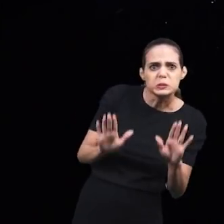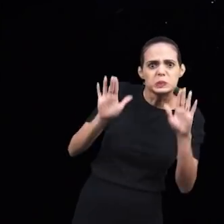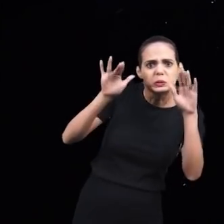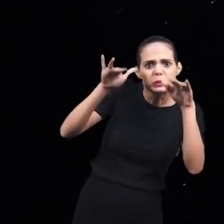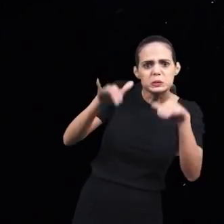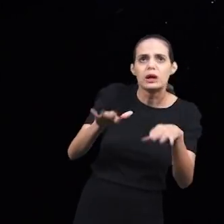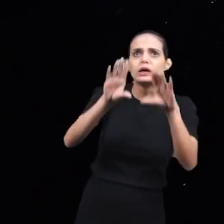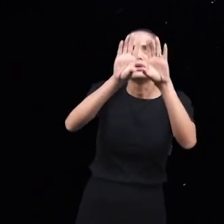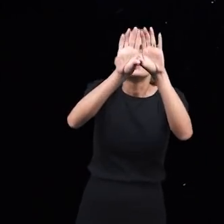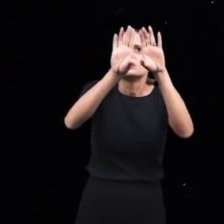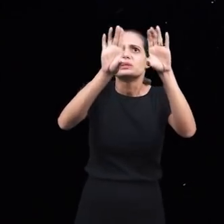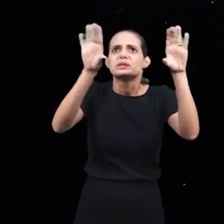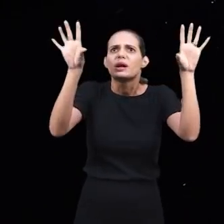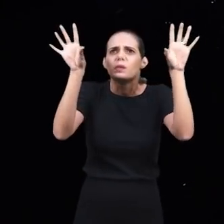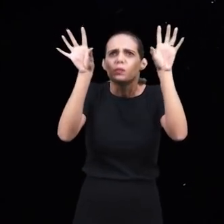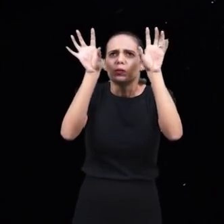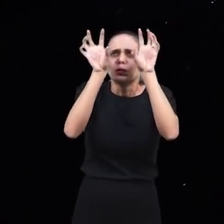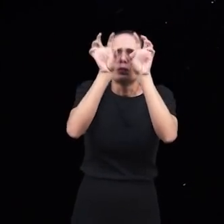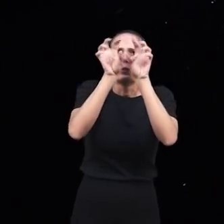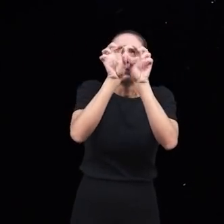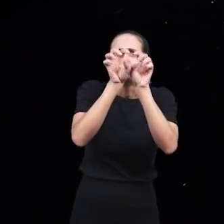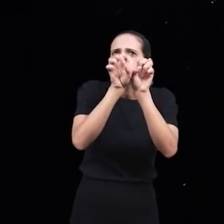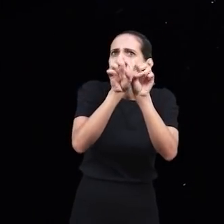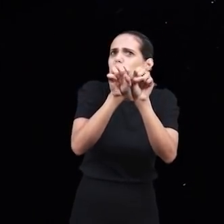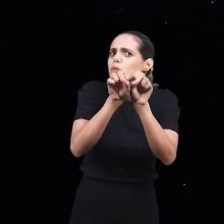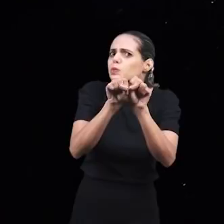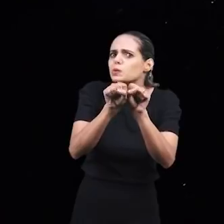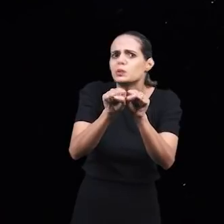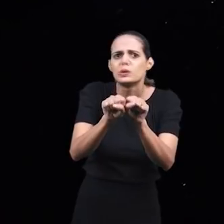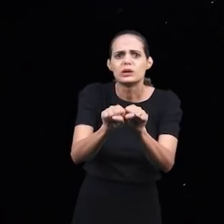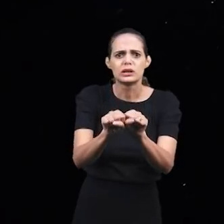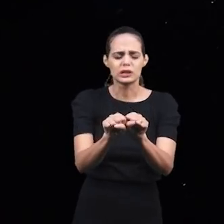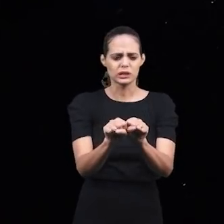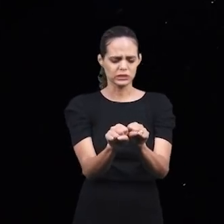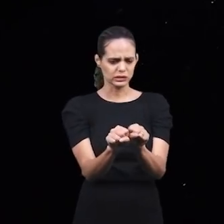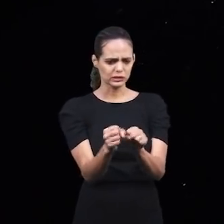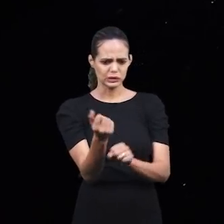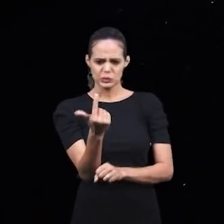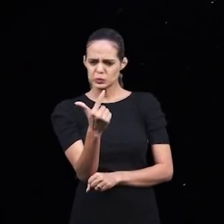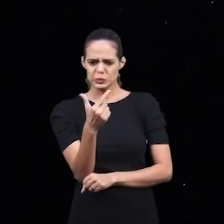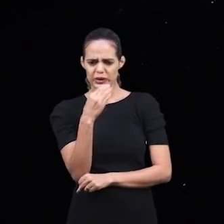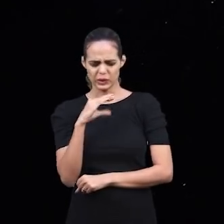se reveste de trevas, não temos um